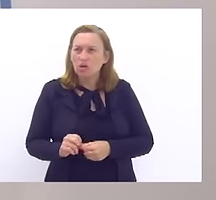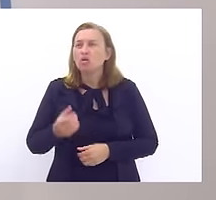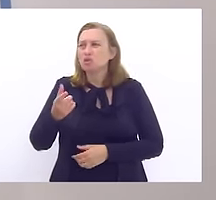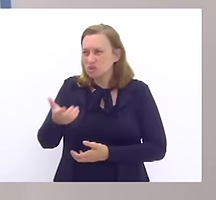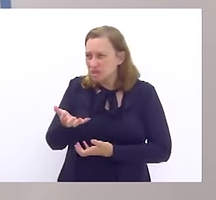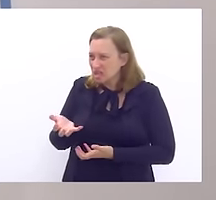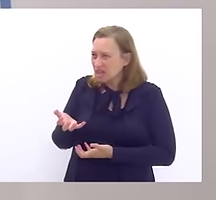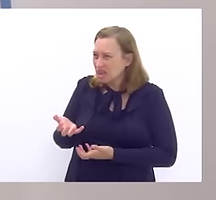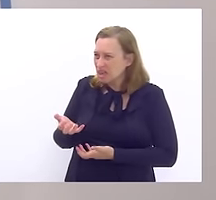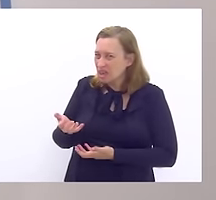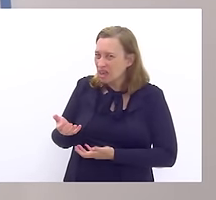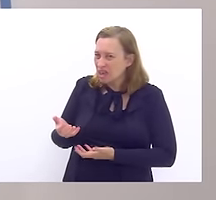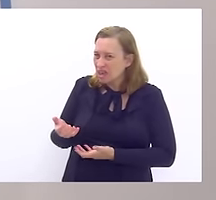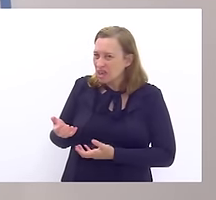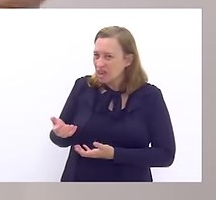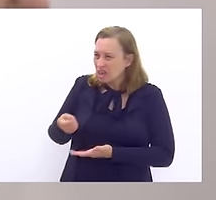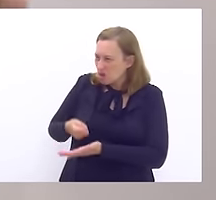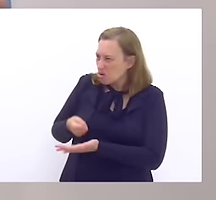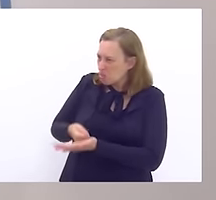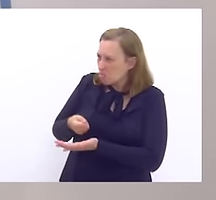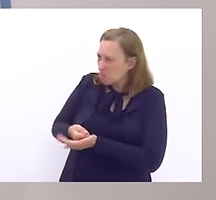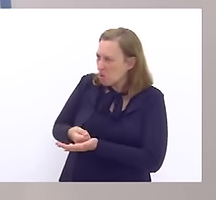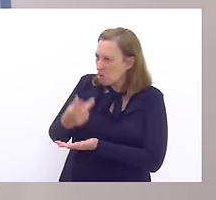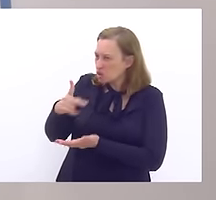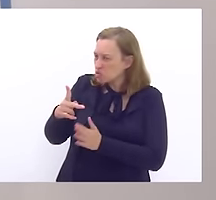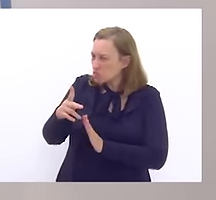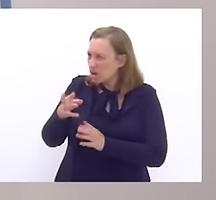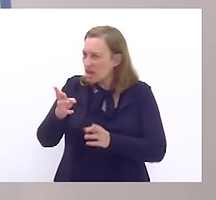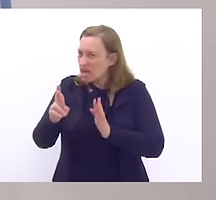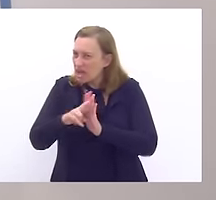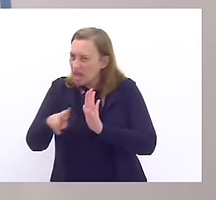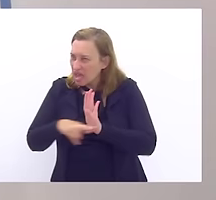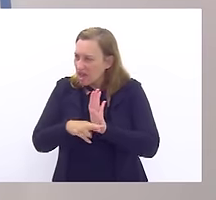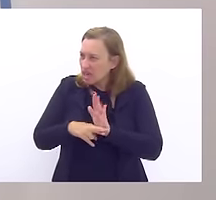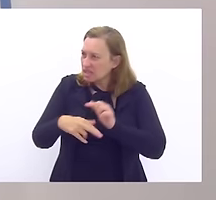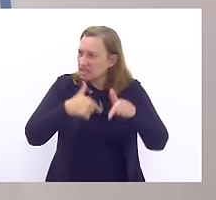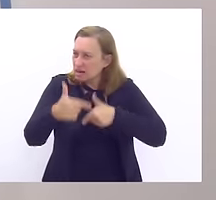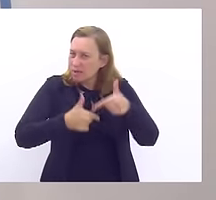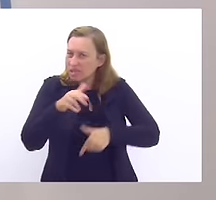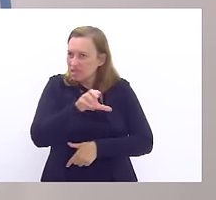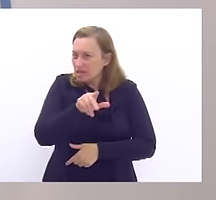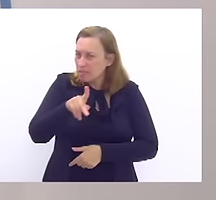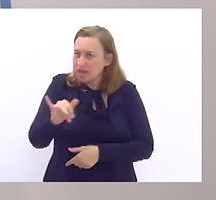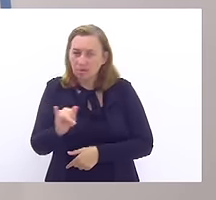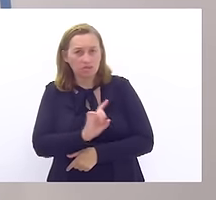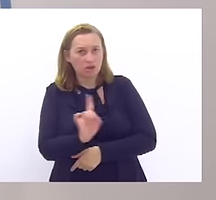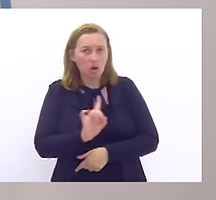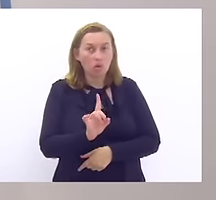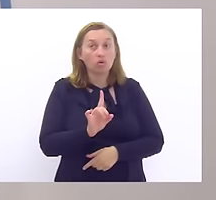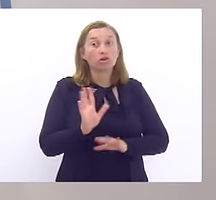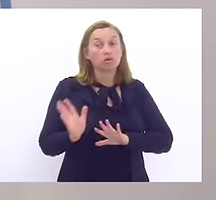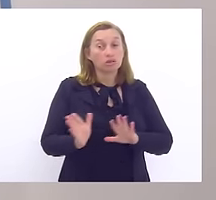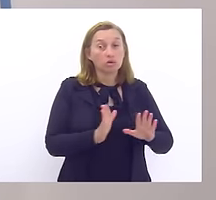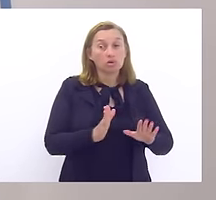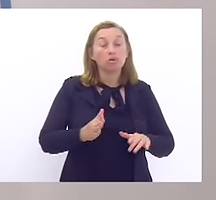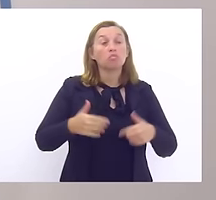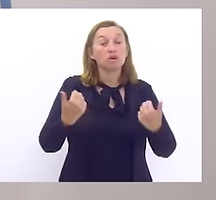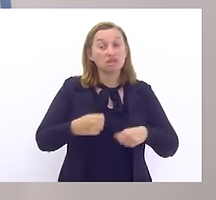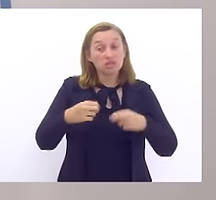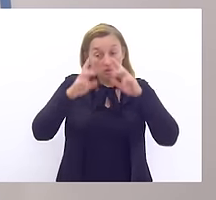o senhor tá tentando impor a sua regra de trabalho a CPI Eu só preciso que o defeito do processo legal seja